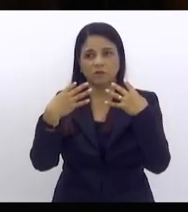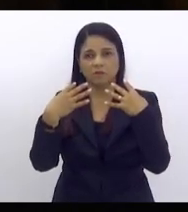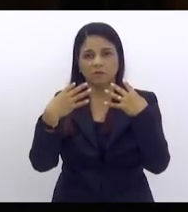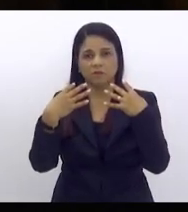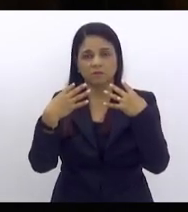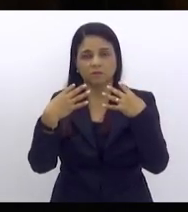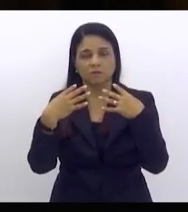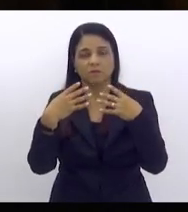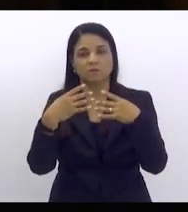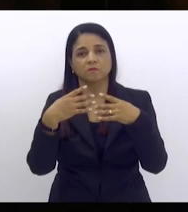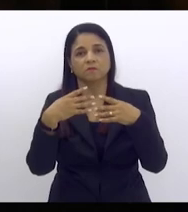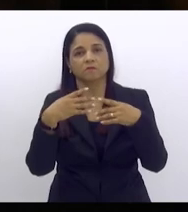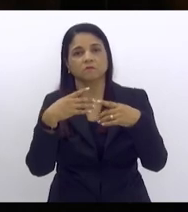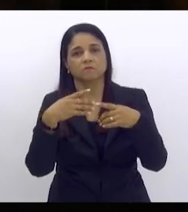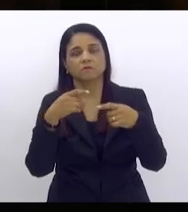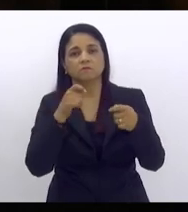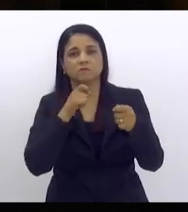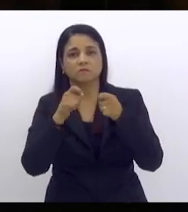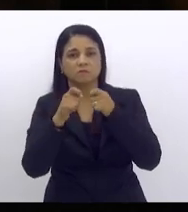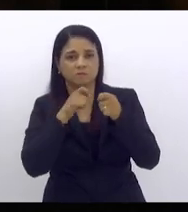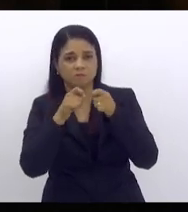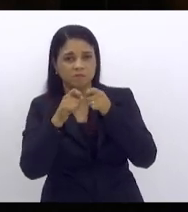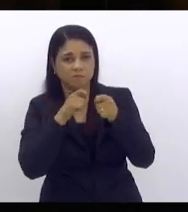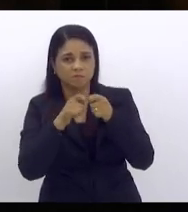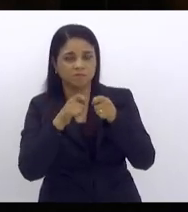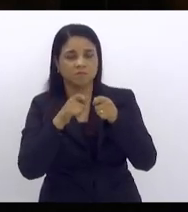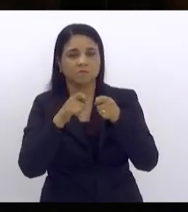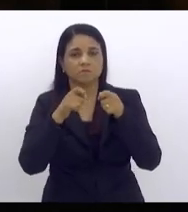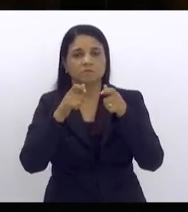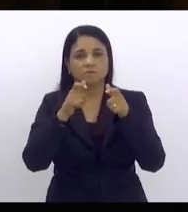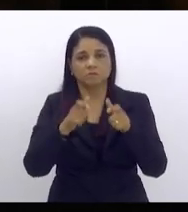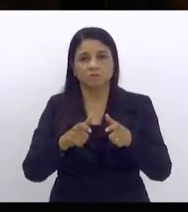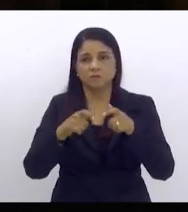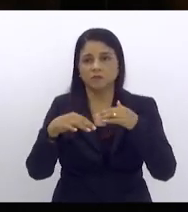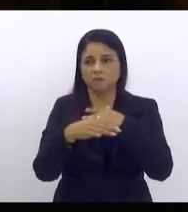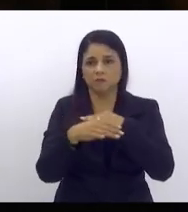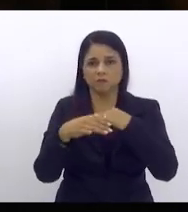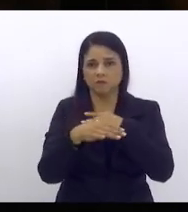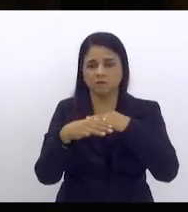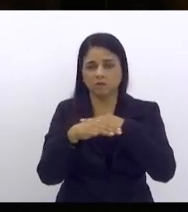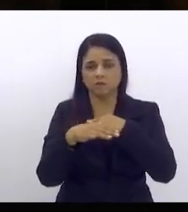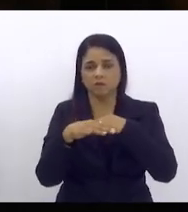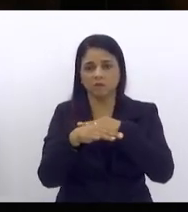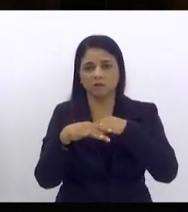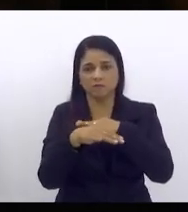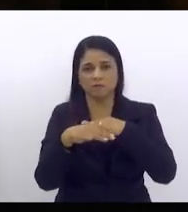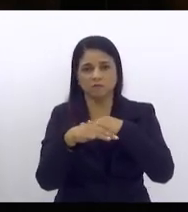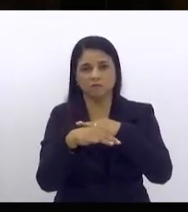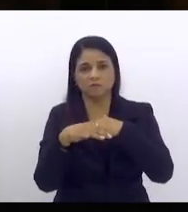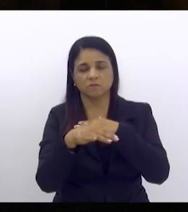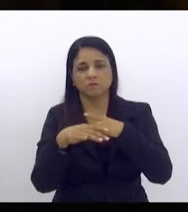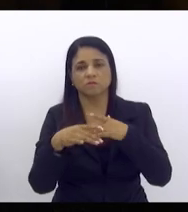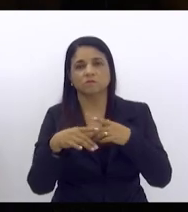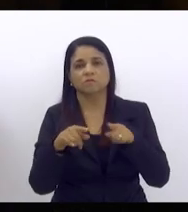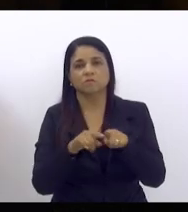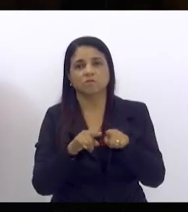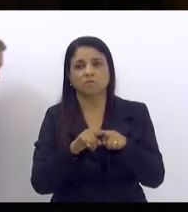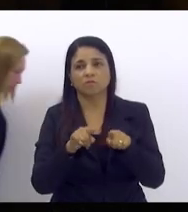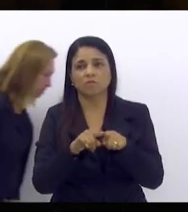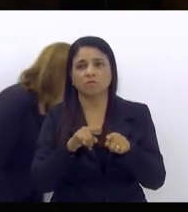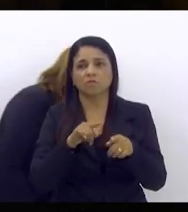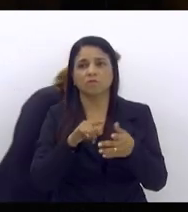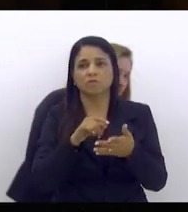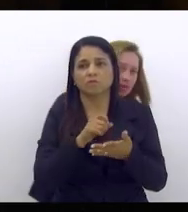da imprensa local desta cidade, da grande imprensa desta cidade, porque contra